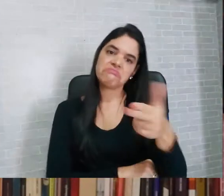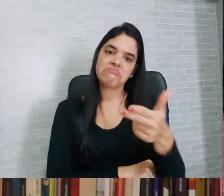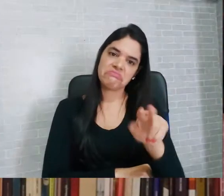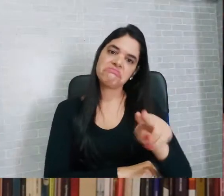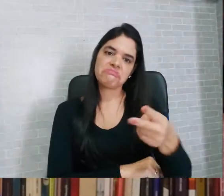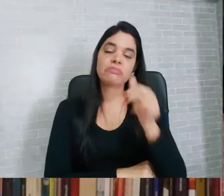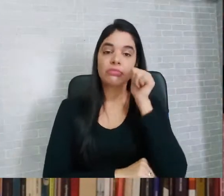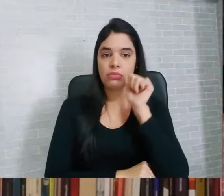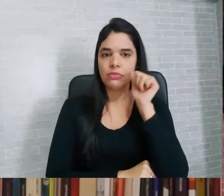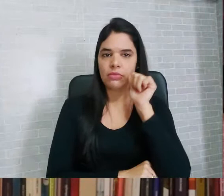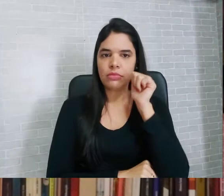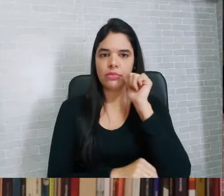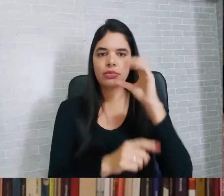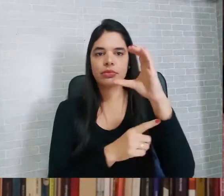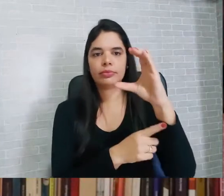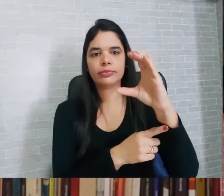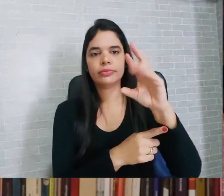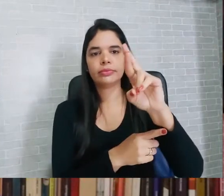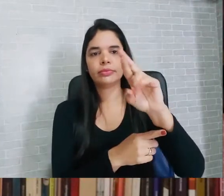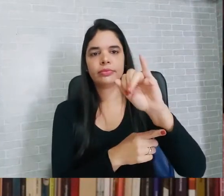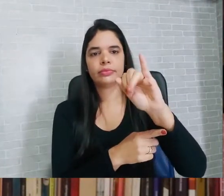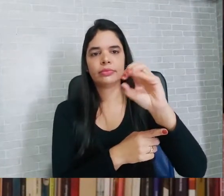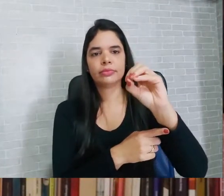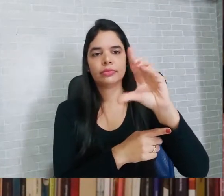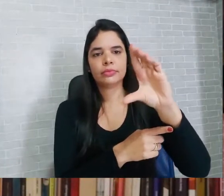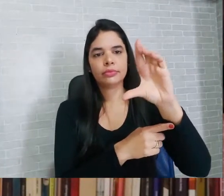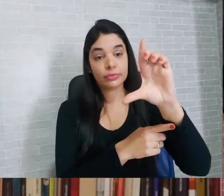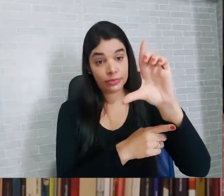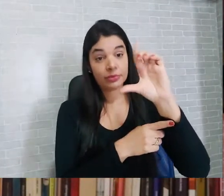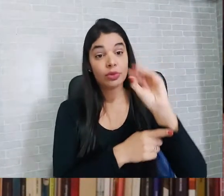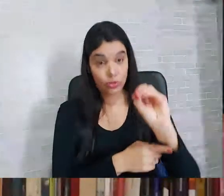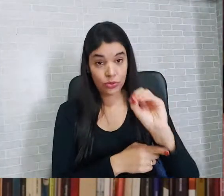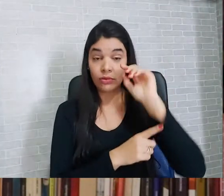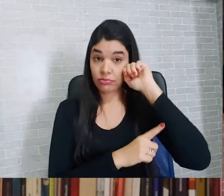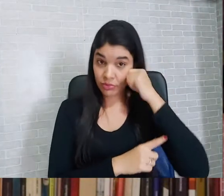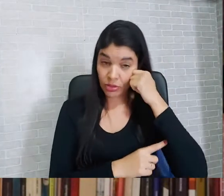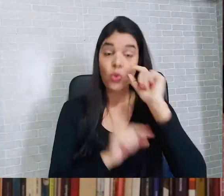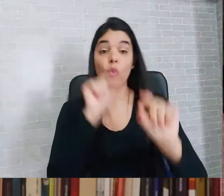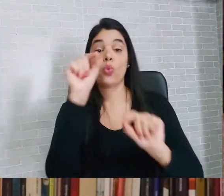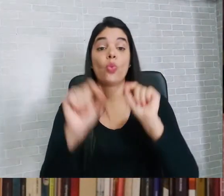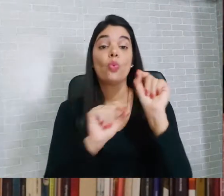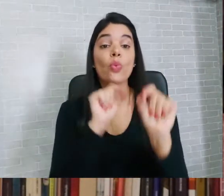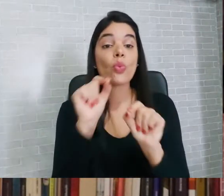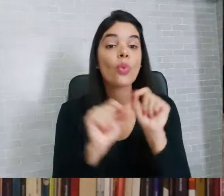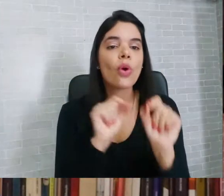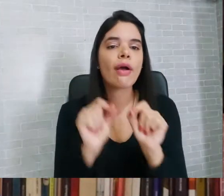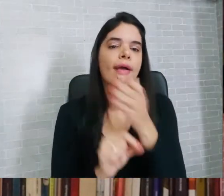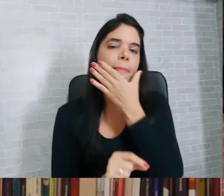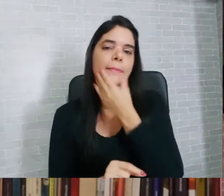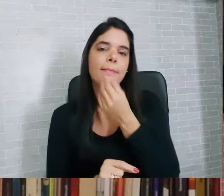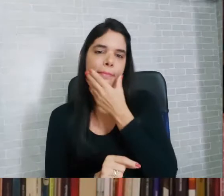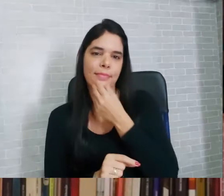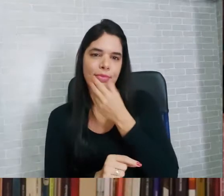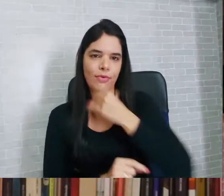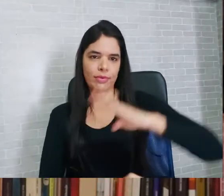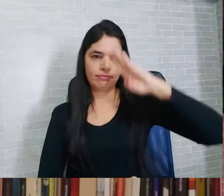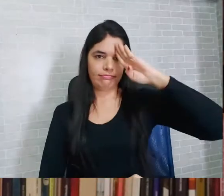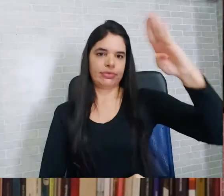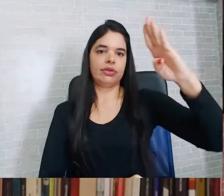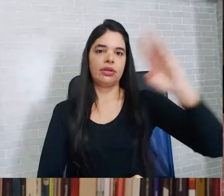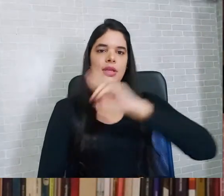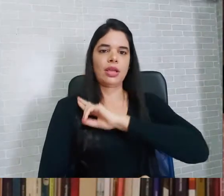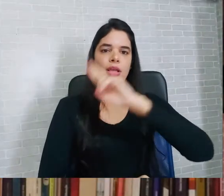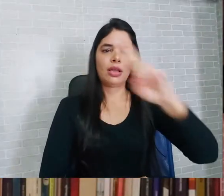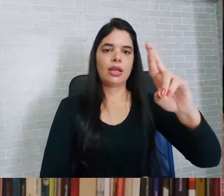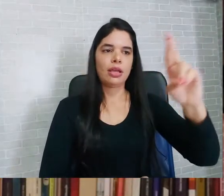crioula, nesse sentido, mas a crítica coloca como o ideal de homem crioulo seria o homem universal para representar todas